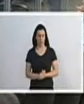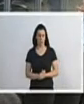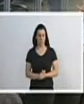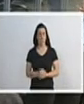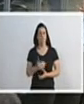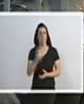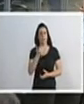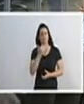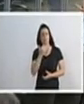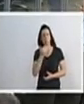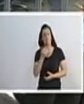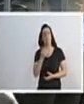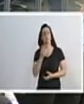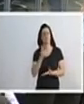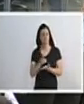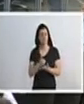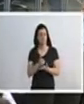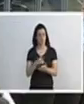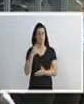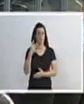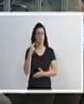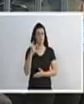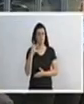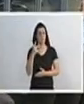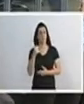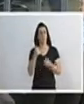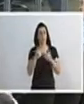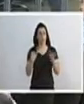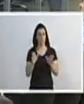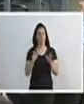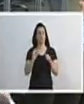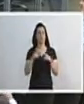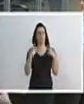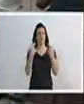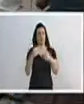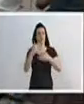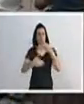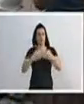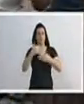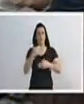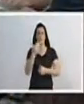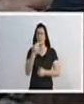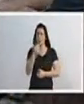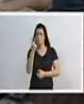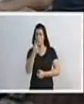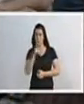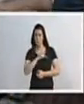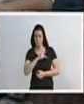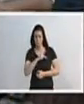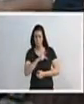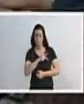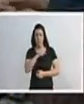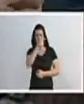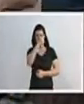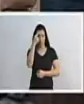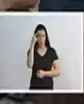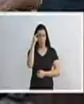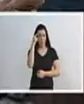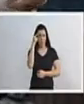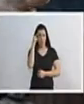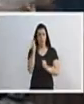Solicito, então, na sequência, senhores vereadores, estamos abrindo a nossa reunião extraordinária. Solicito ao vice-presidente desta casa, vereador Marcos da Rosa, para